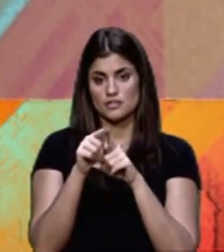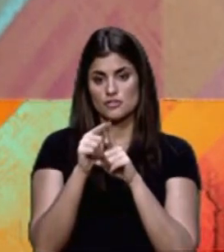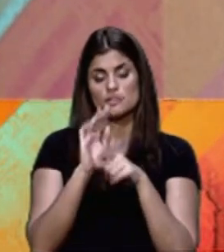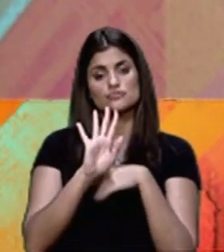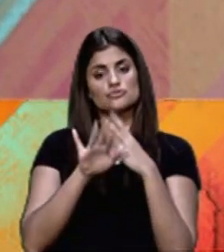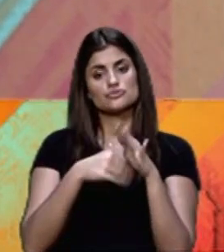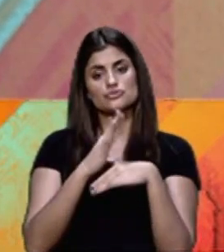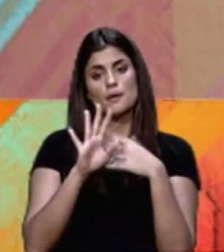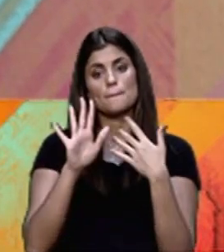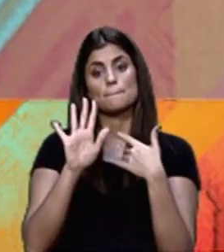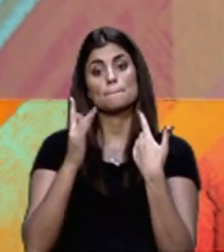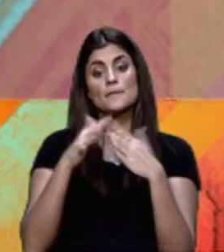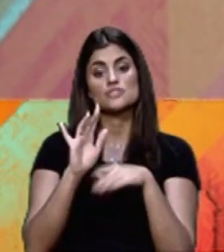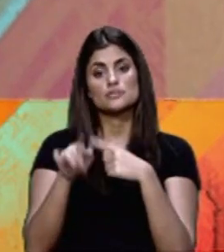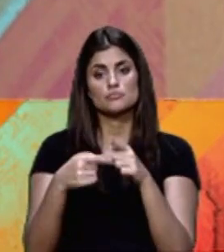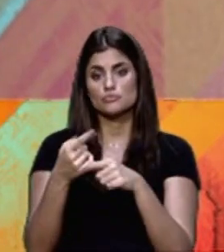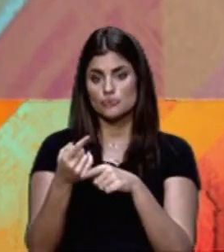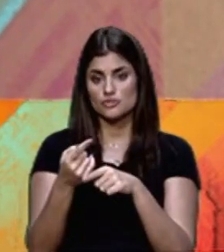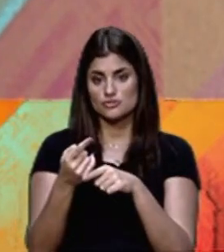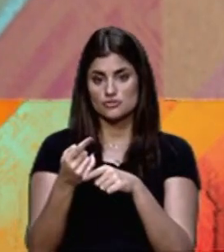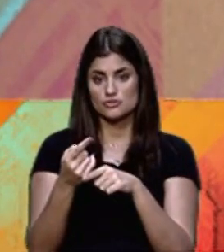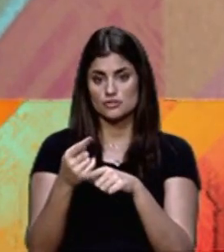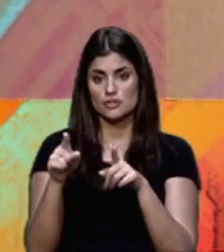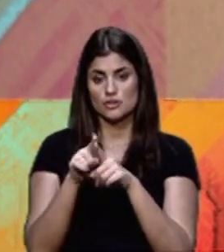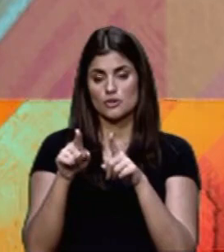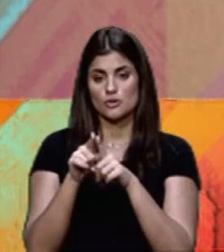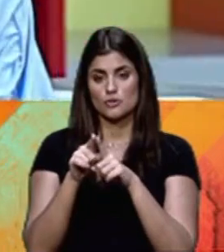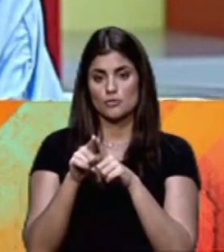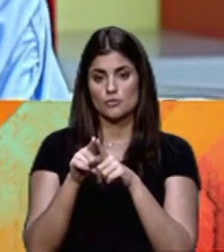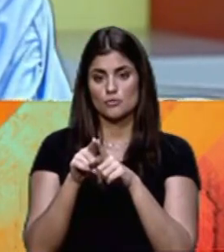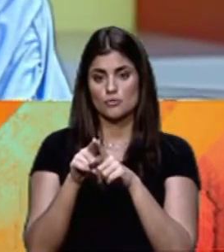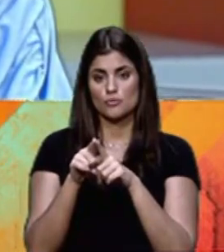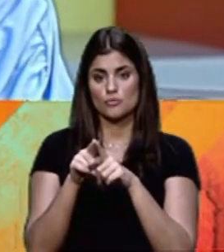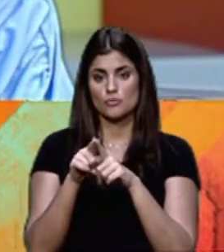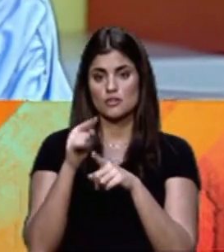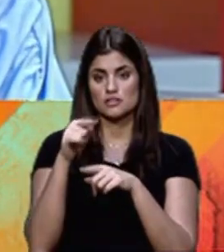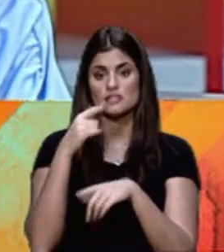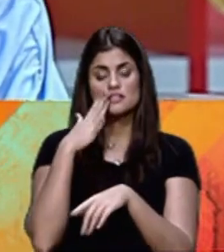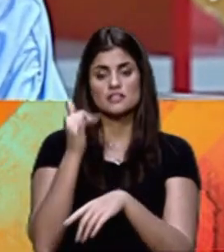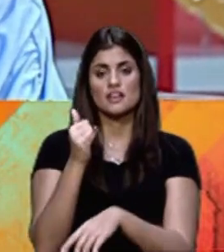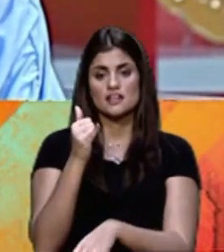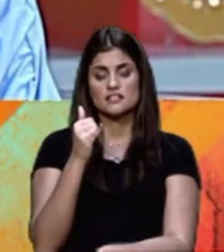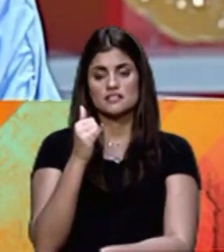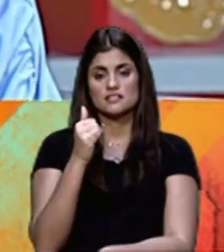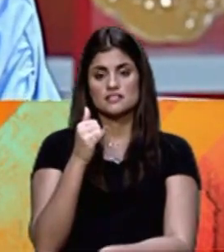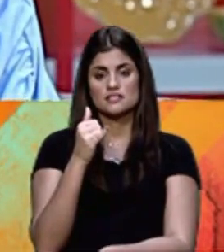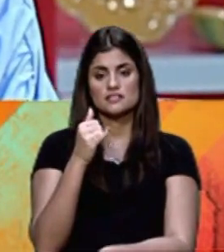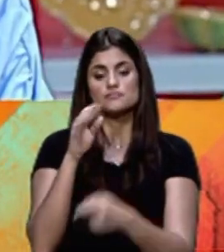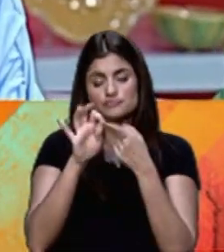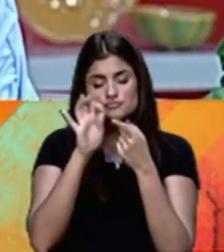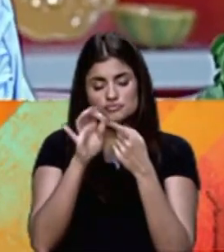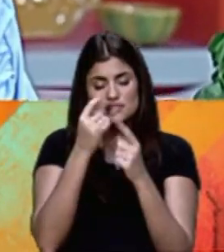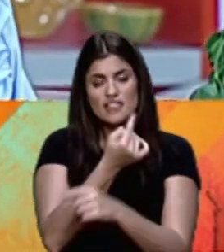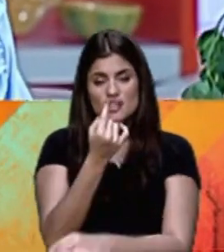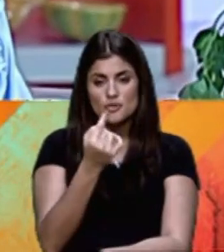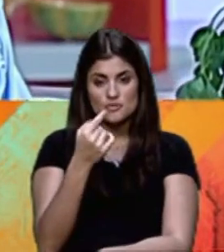sabores, não é? Mas depois temos que fazer, como a gente ver uma orquestra, não é? E vamos identificar cada